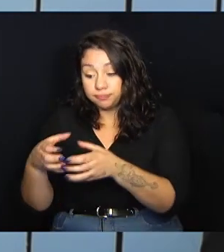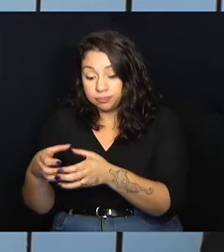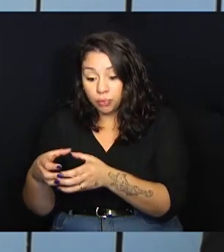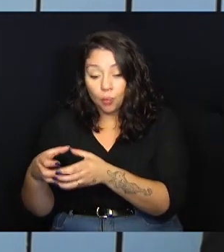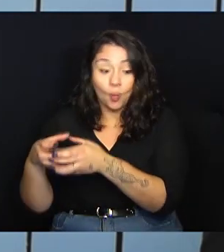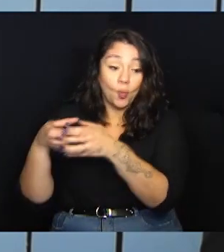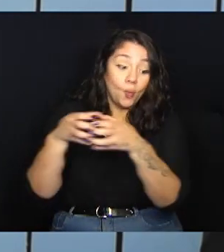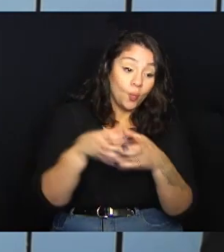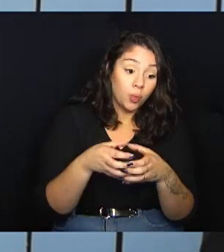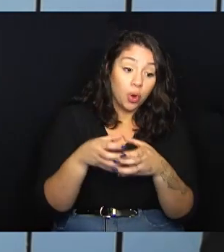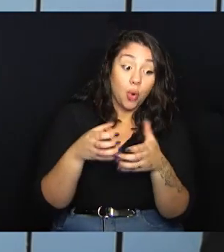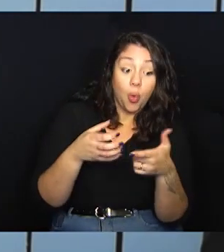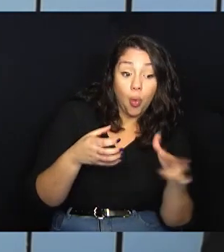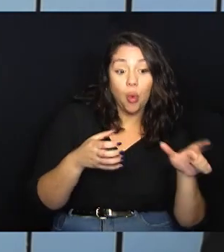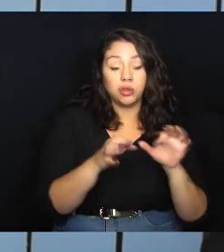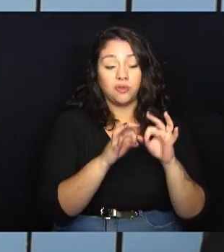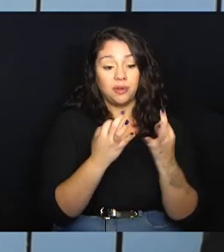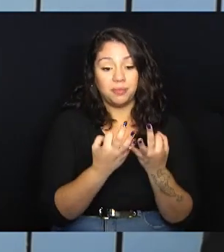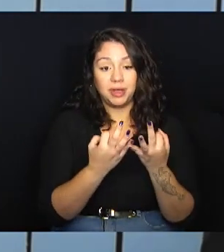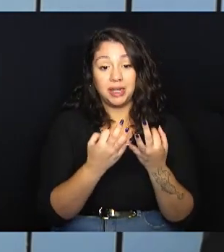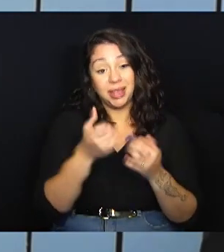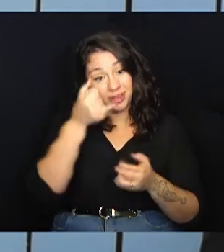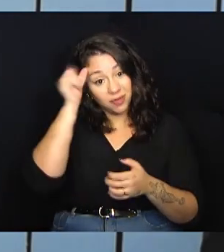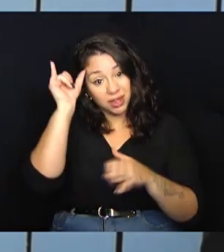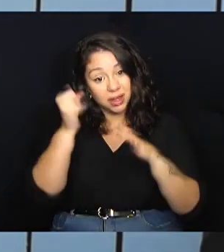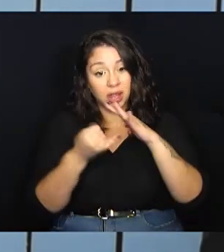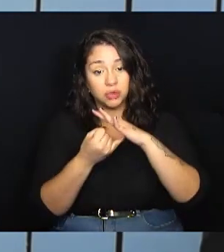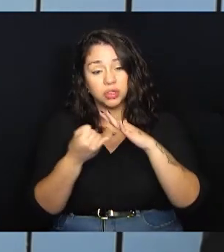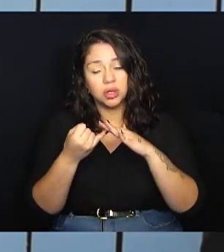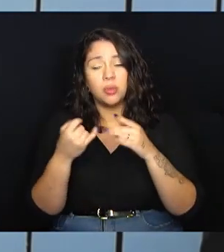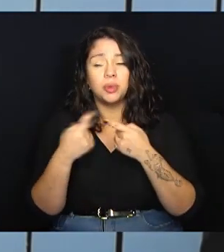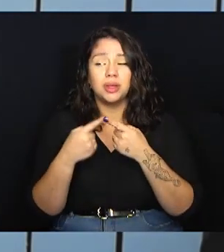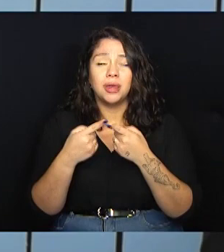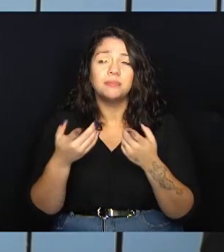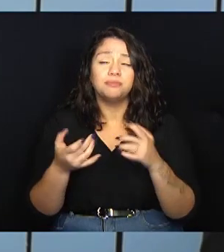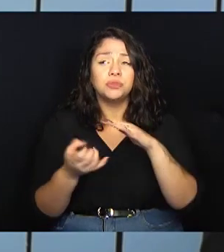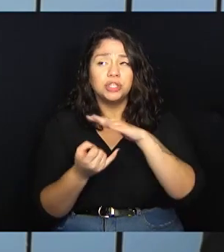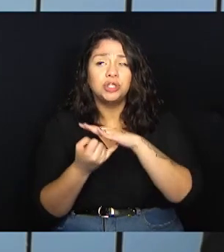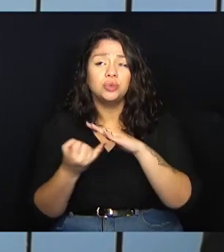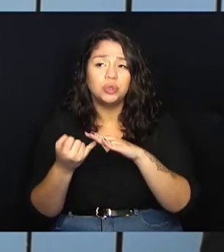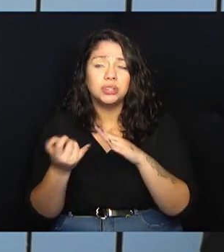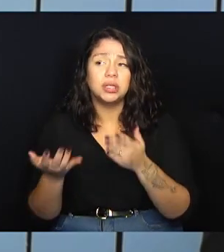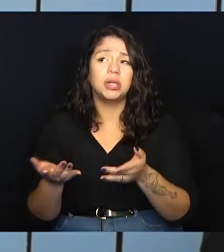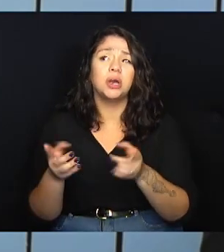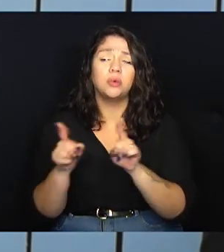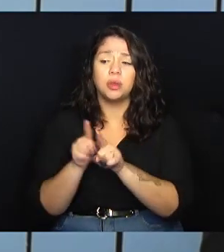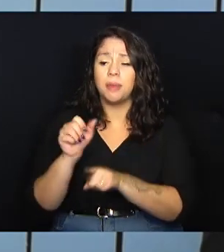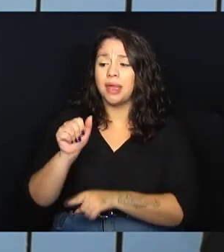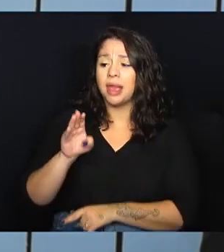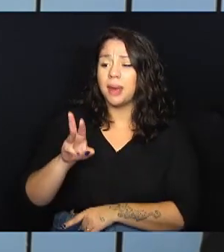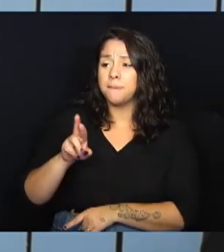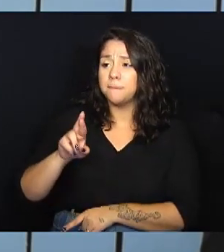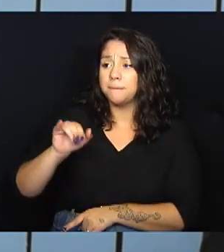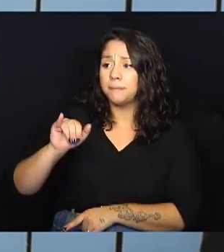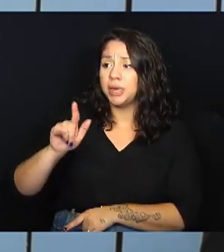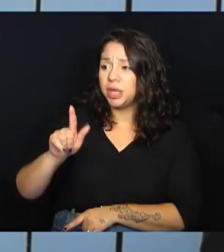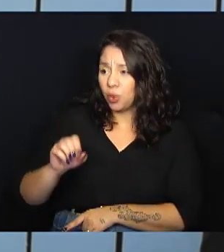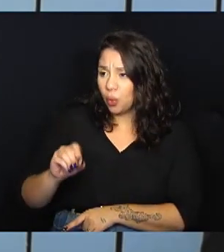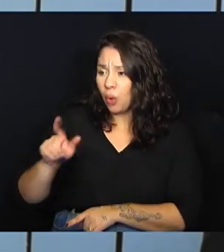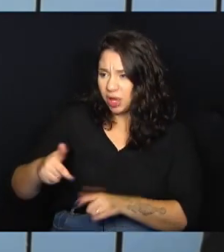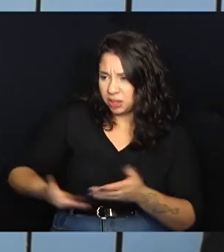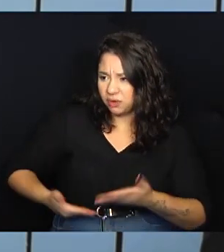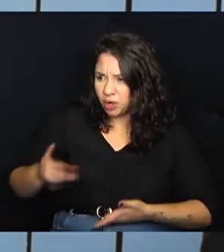numa instituição, né? Não que os abrigos são serviços ruins, não, são muito